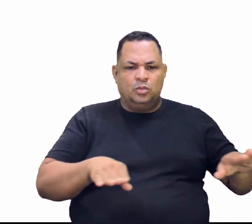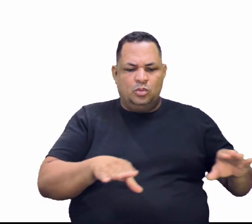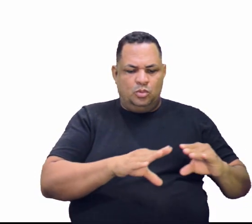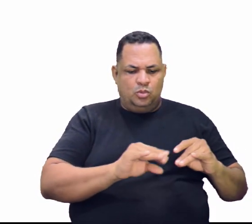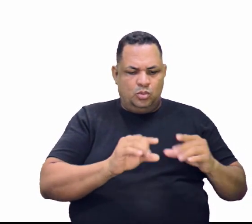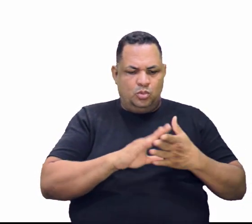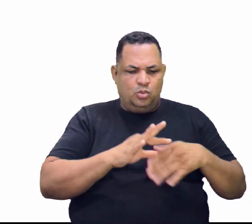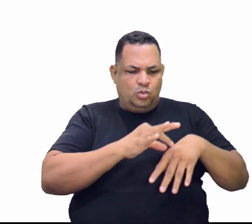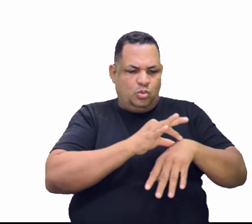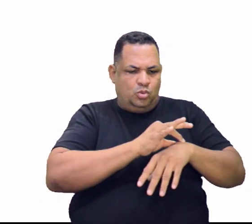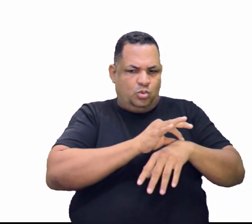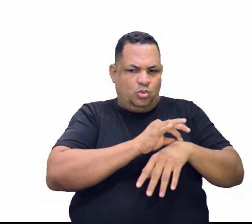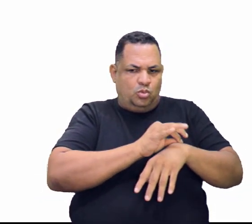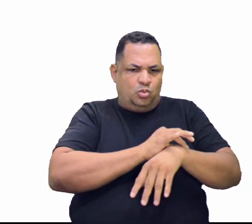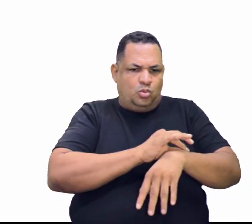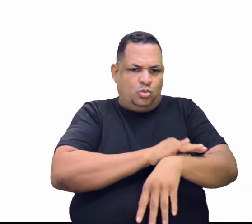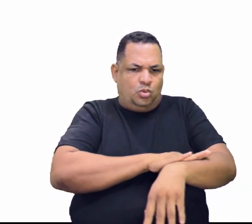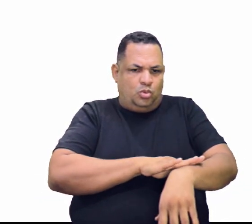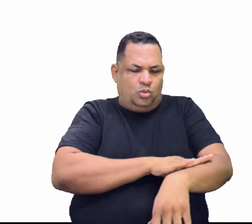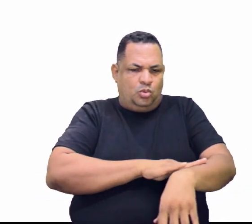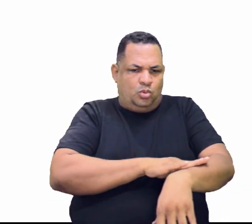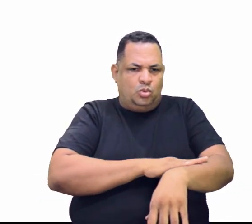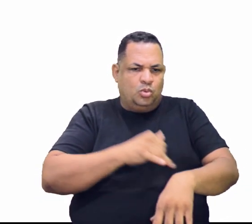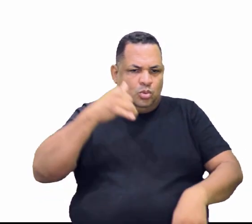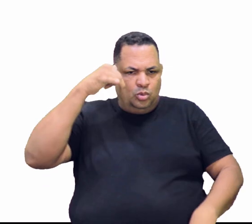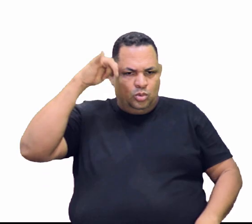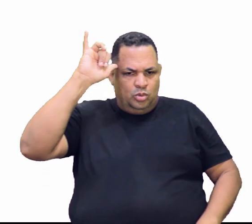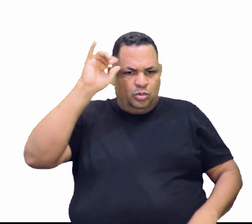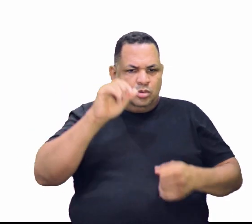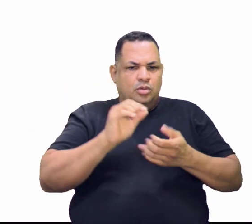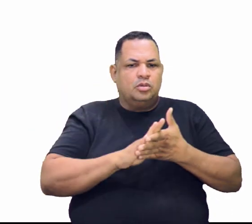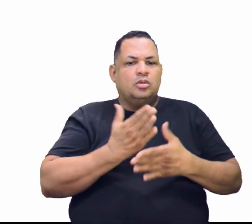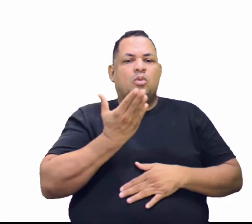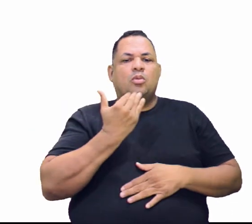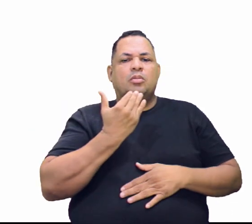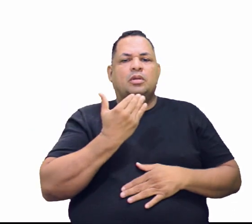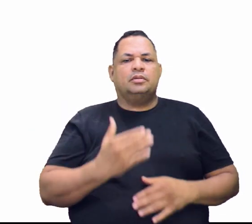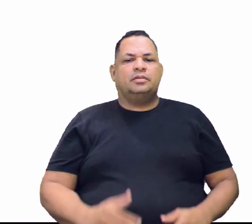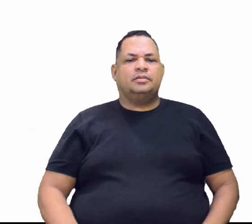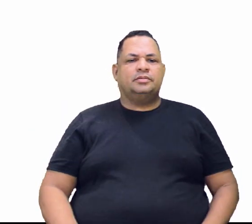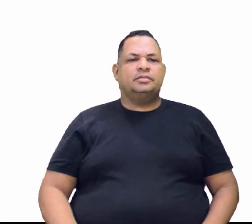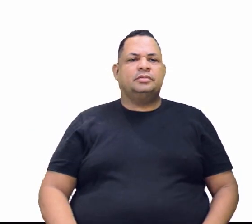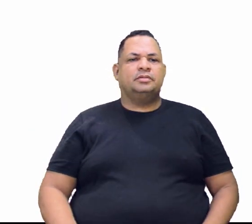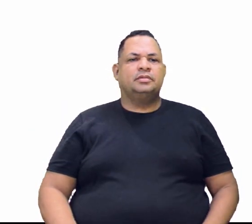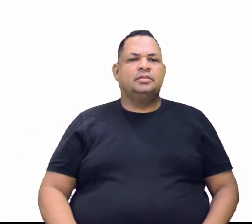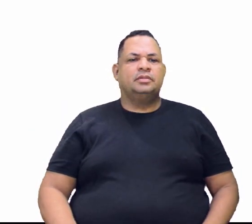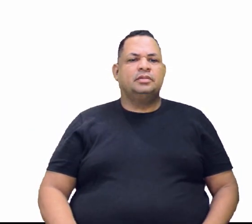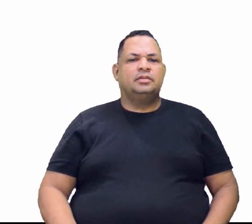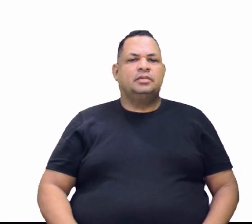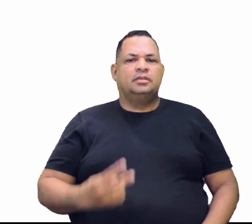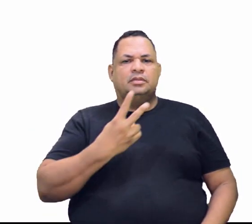penetração na floresta. E o que eles irão encontrar de tribo indígena não é pouco.